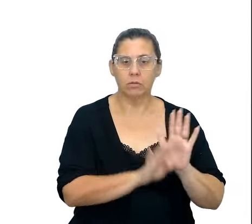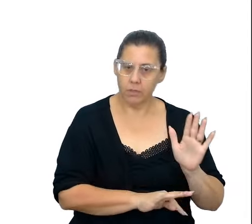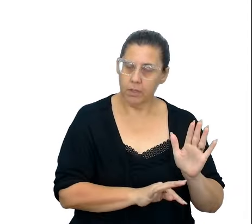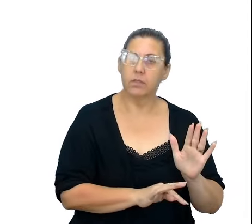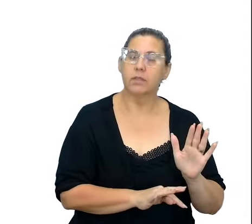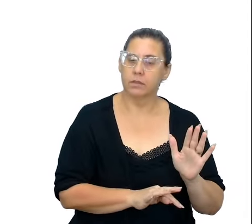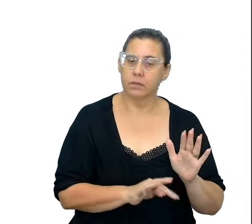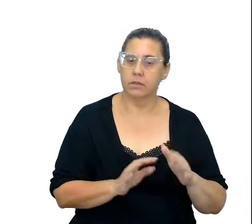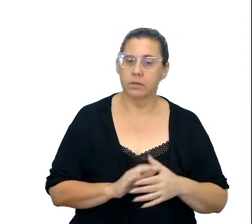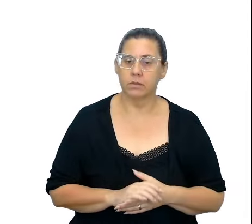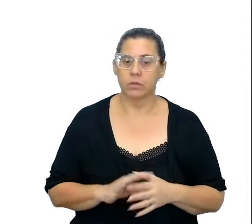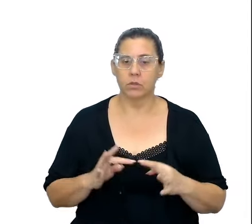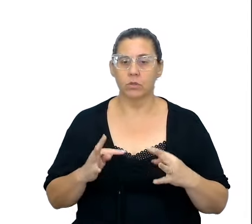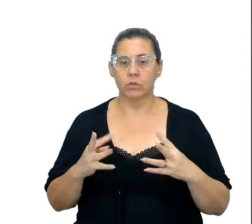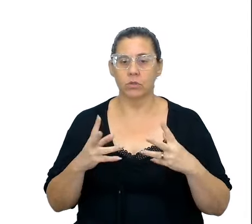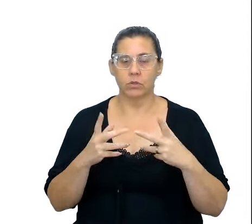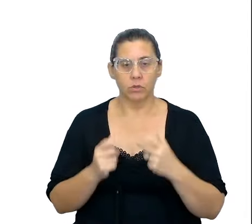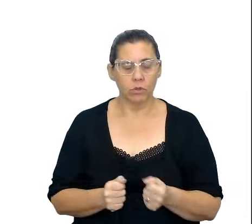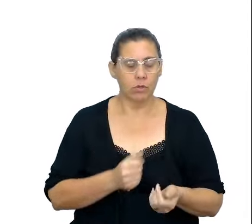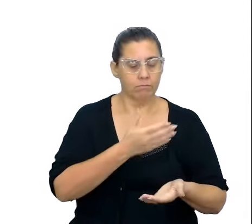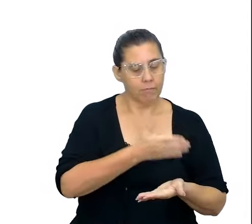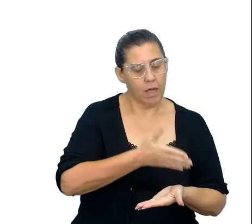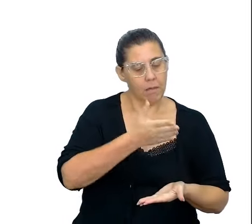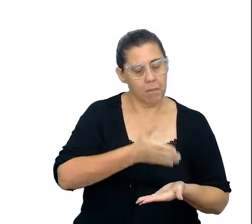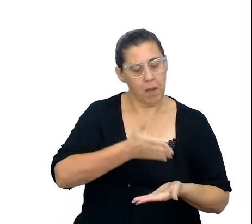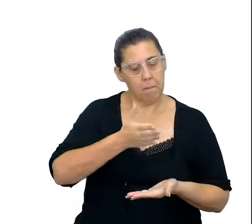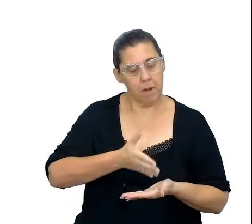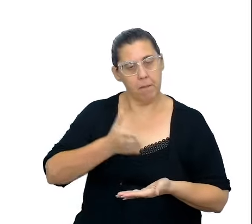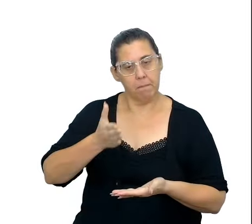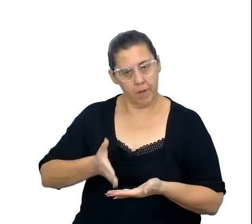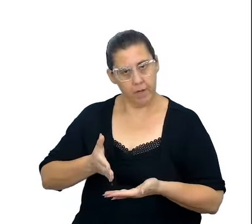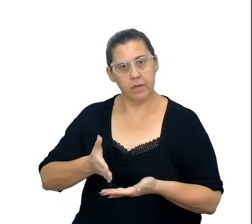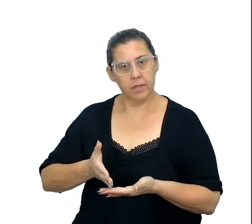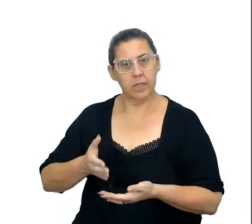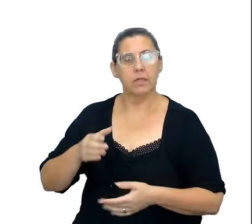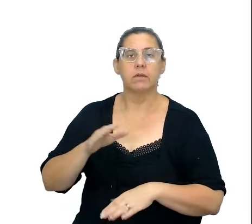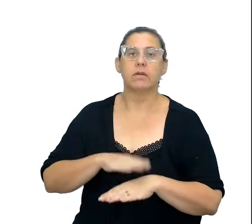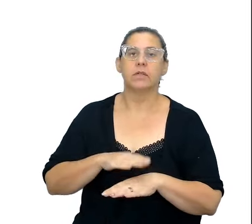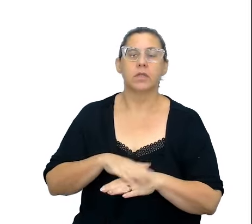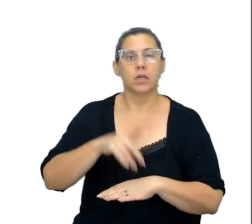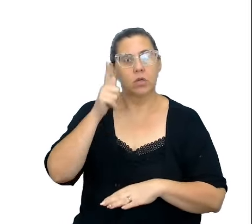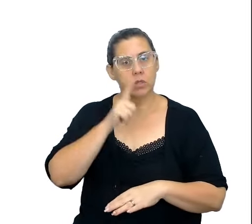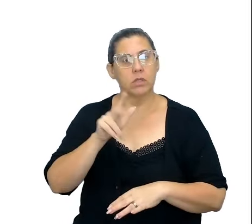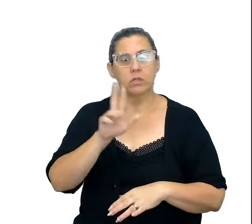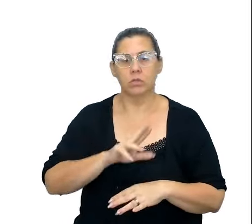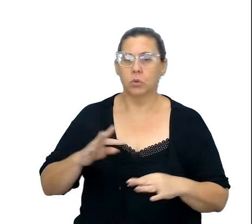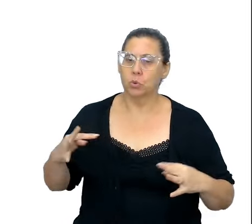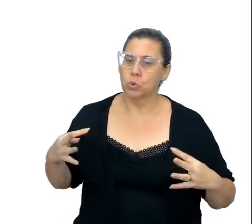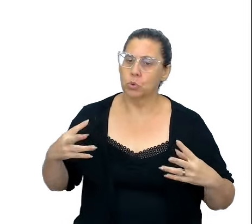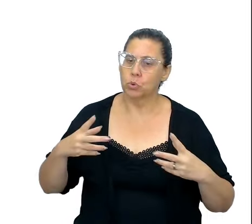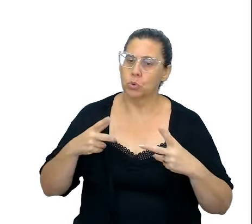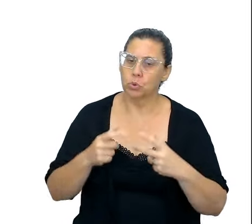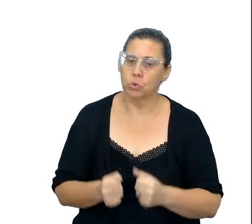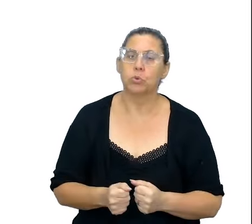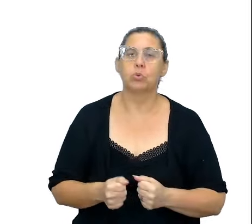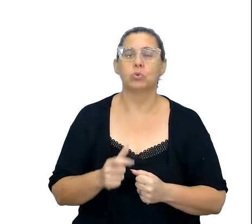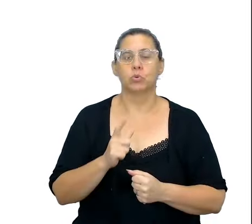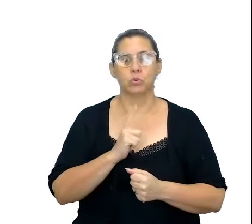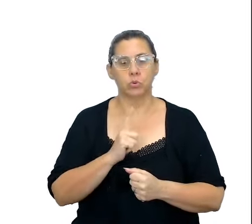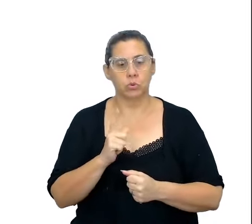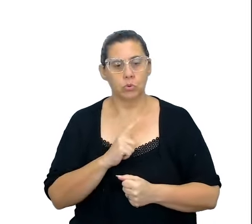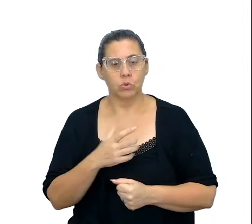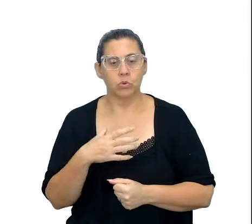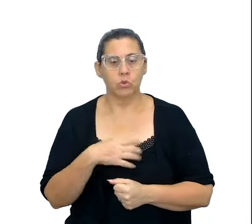esse roteiro, esse passo a passo, que vai aí induzir com que ele consiga utilizar todos esses recursos da